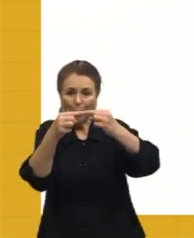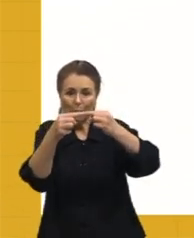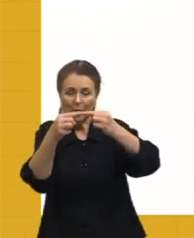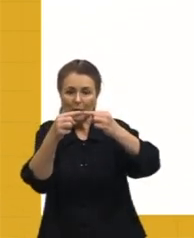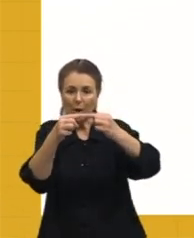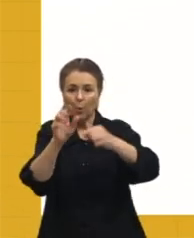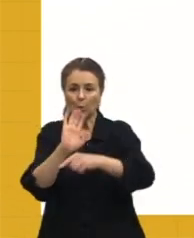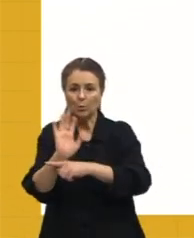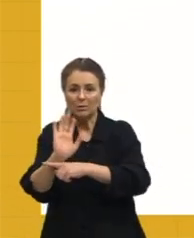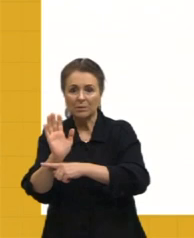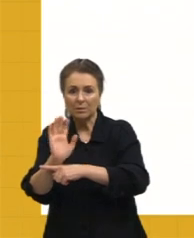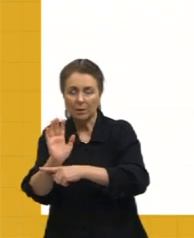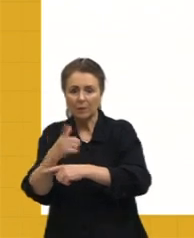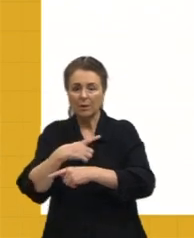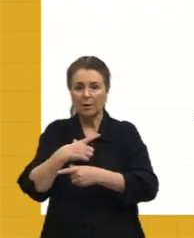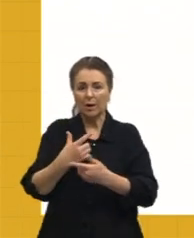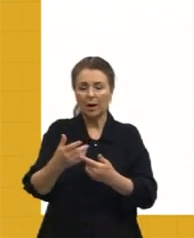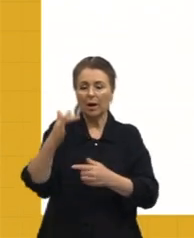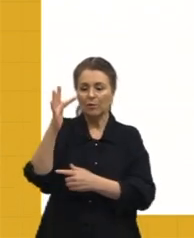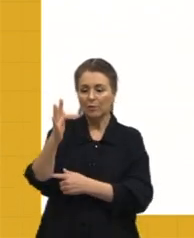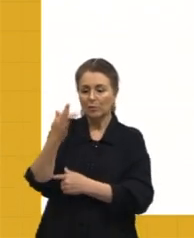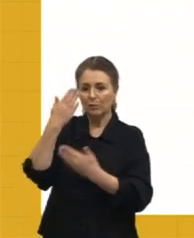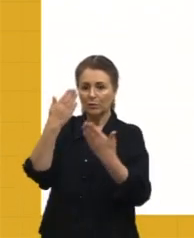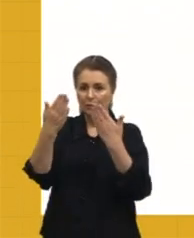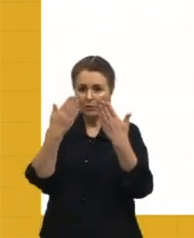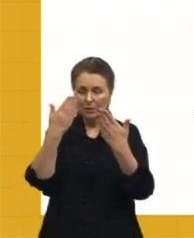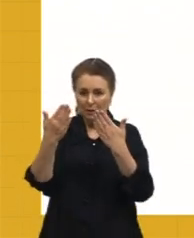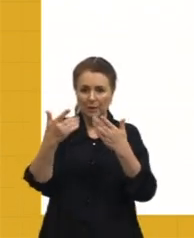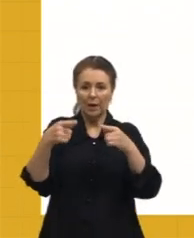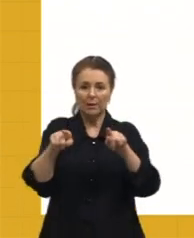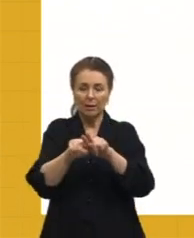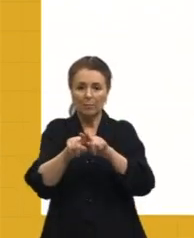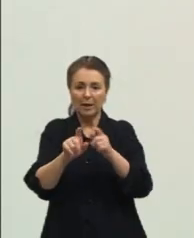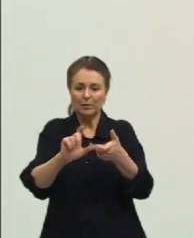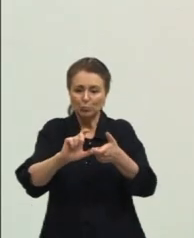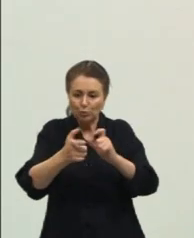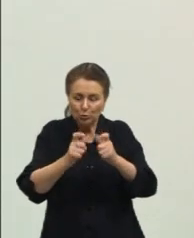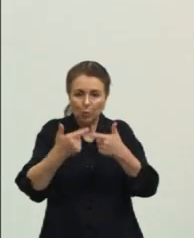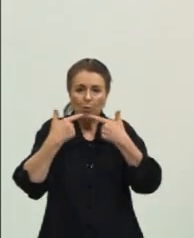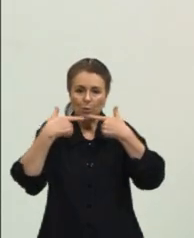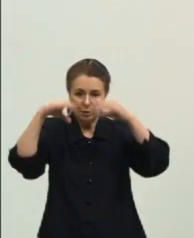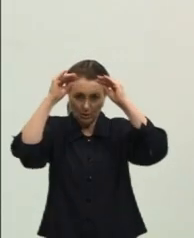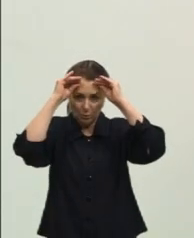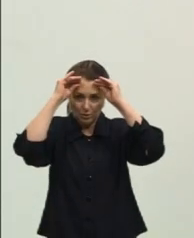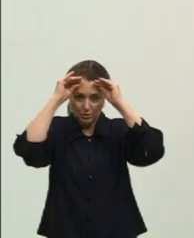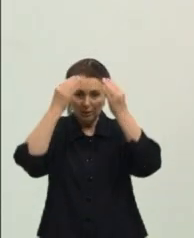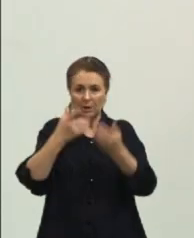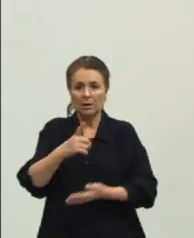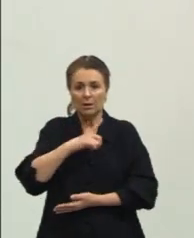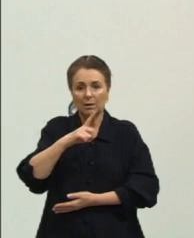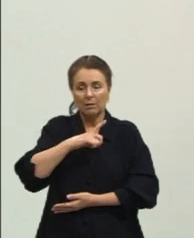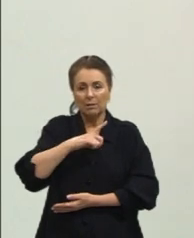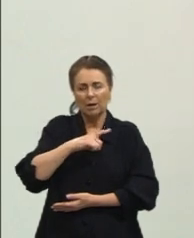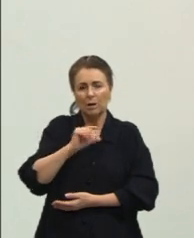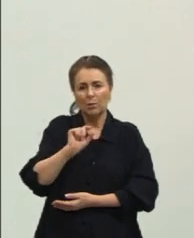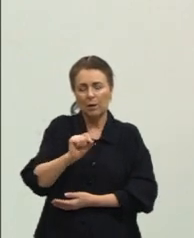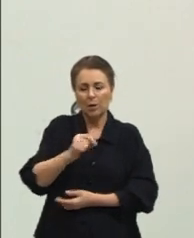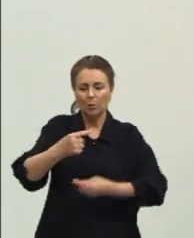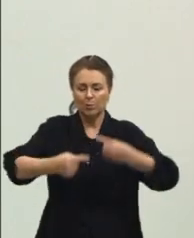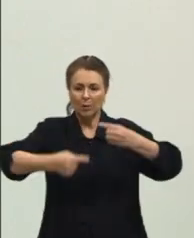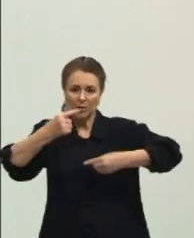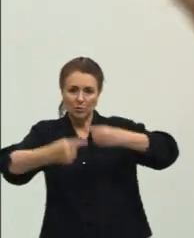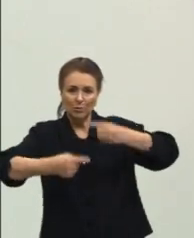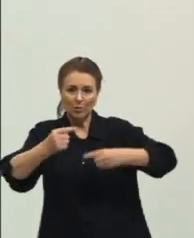a filosofia analítica depois os jogos de linguagem que nós discutimos e ela parte ela parte a partir de uma discussão